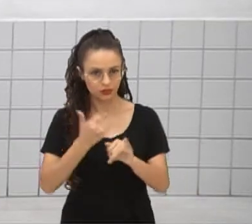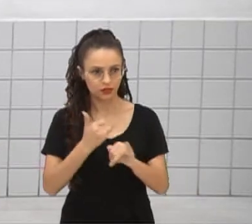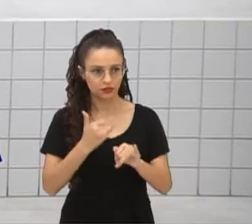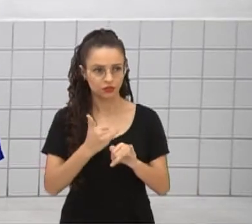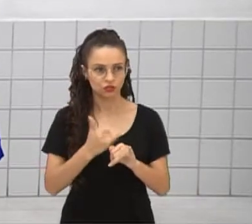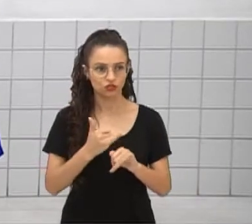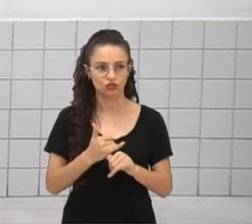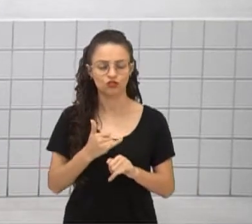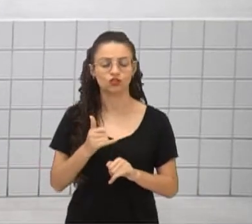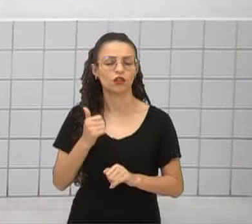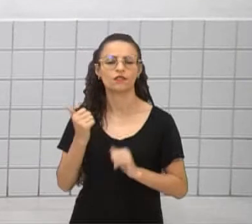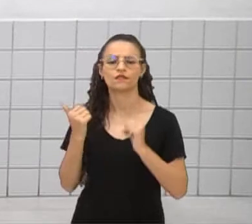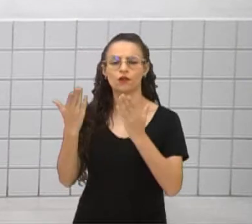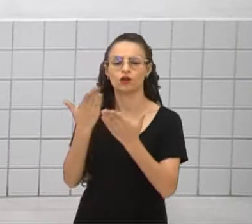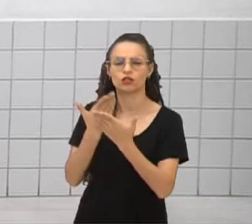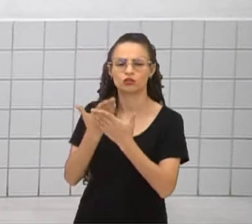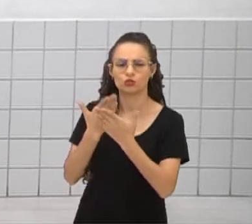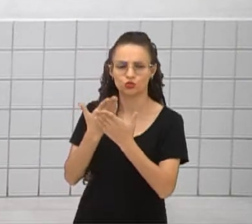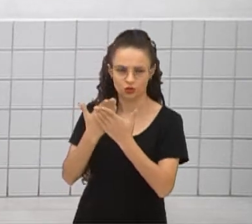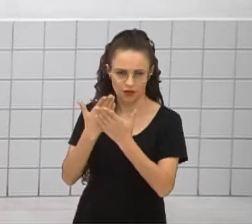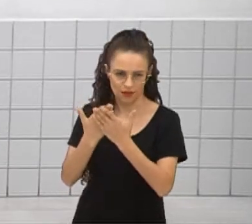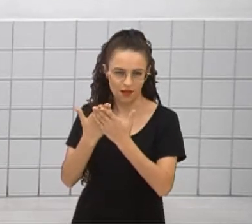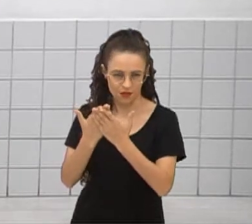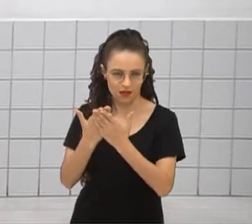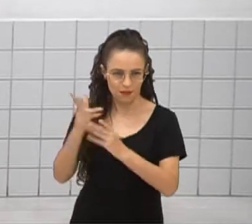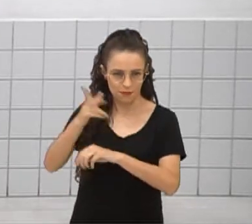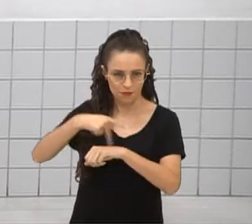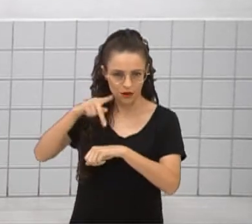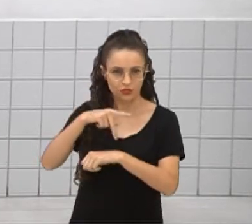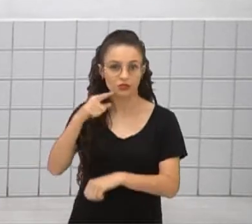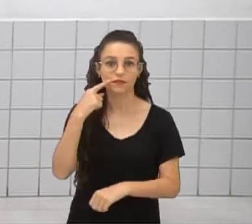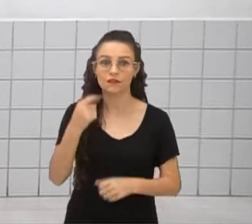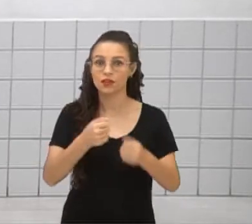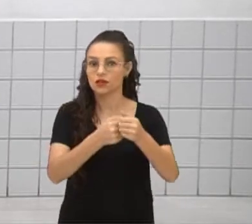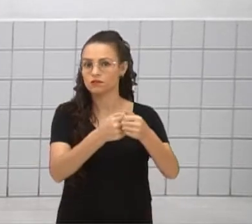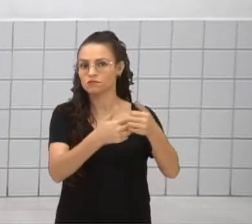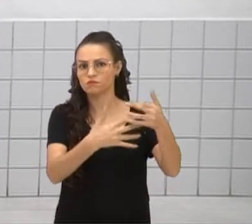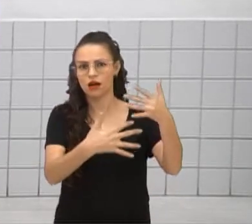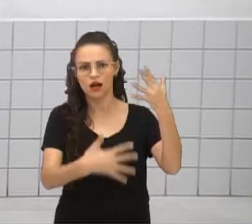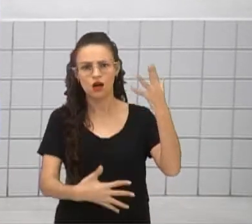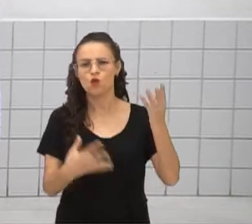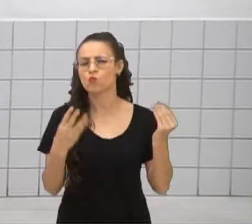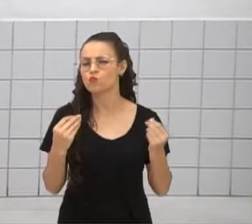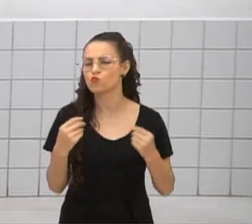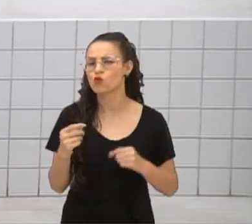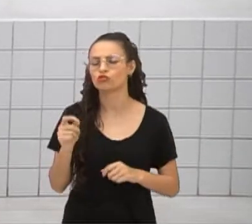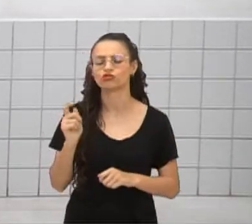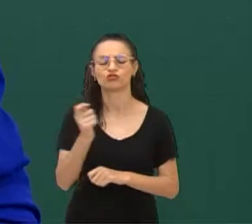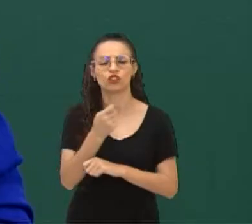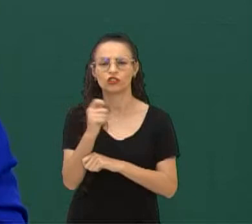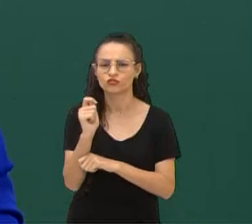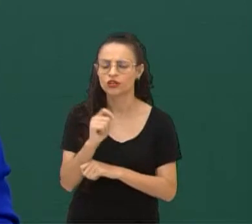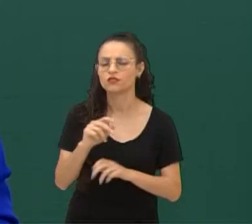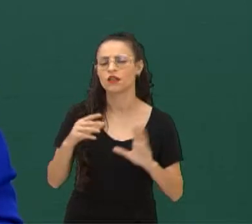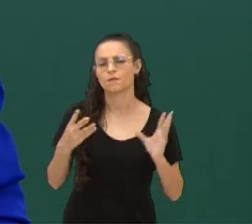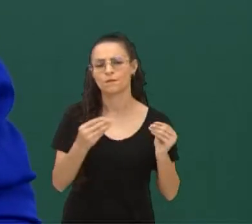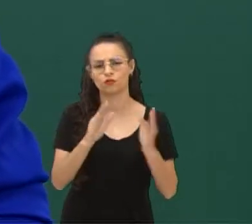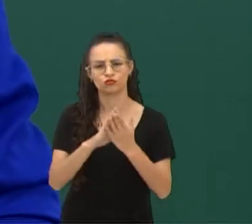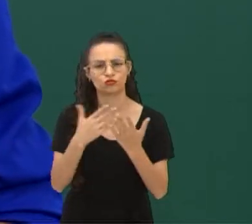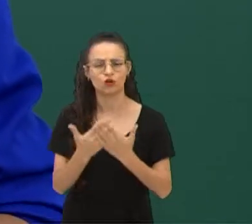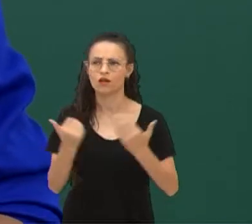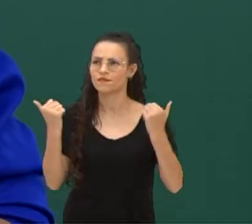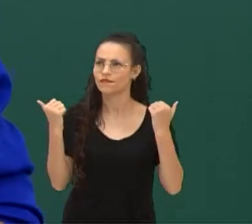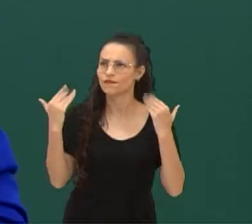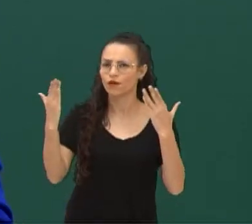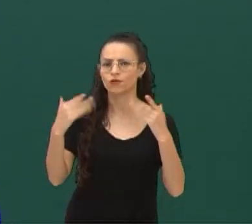é intercâmbios em inglês digitem no Google alguma coisa do tipo vai aparecer um monte de agência muito de escolas fora do